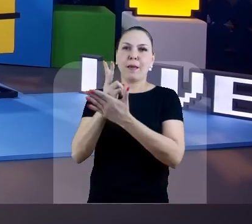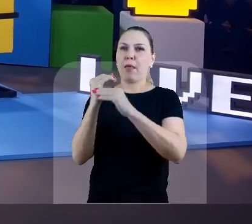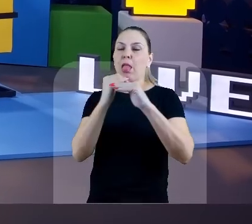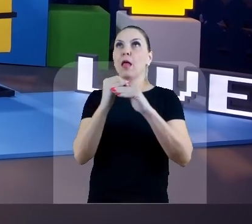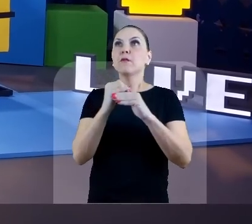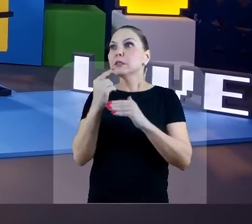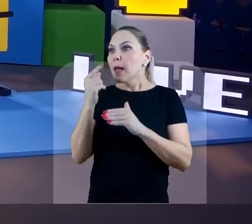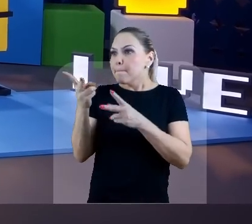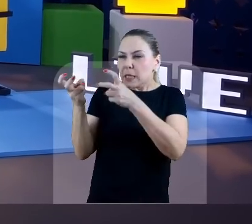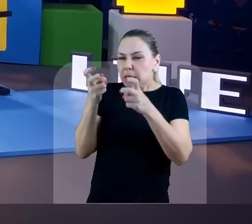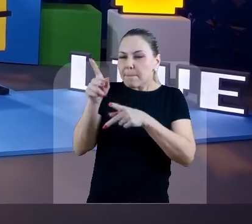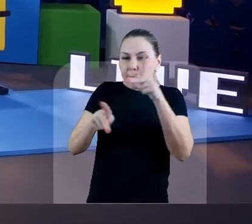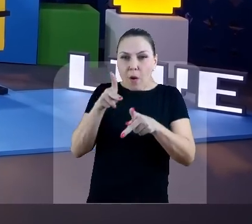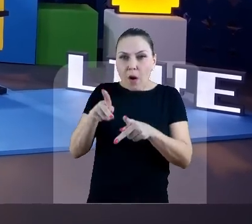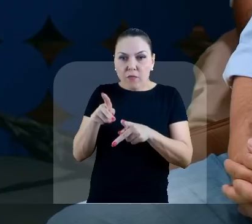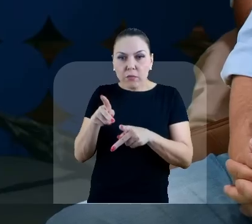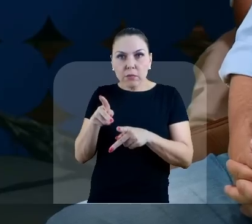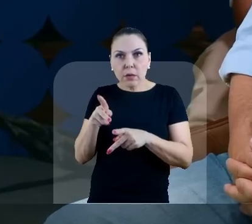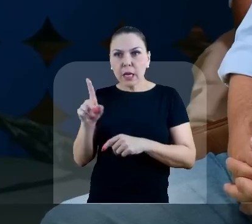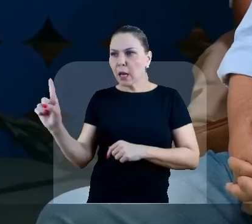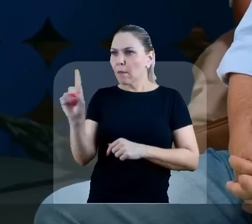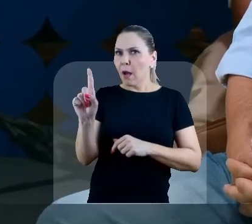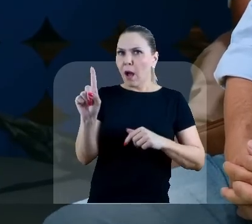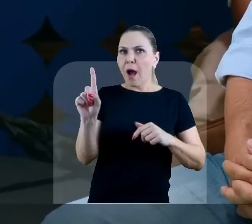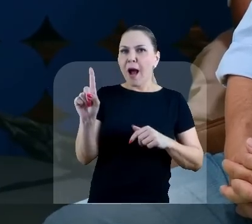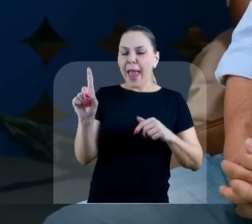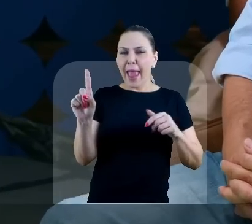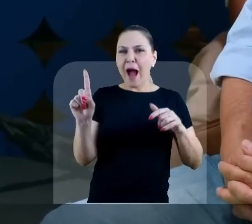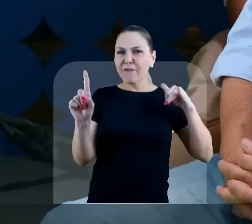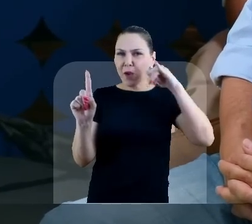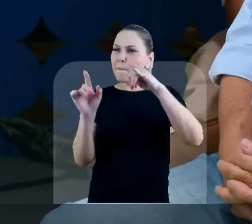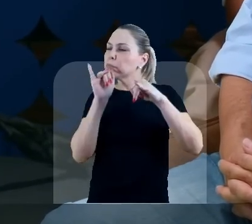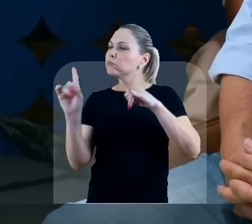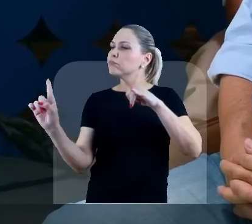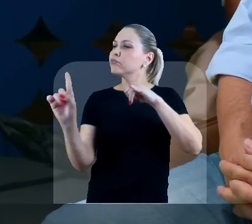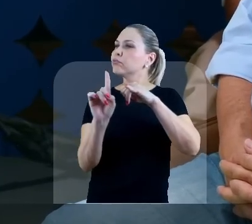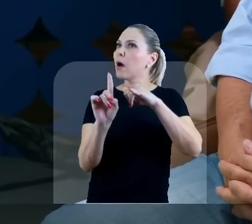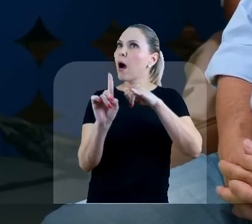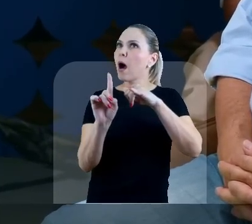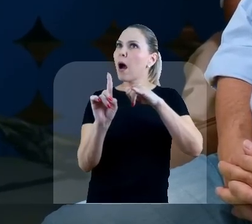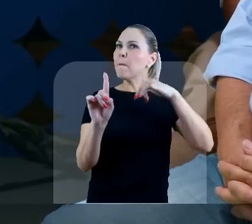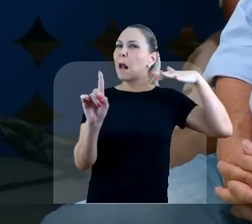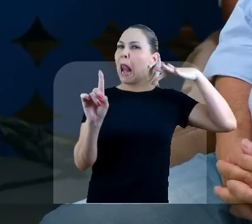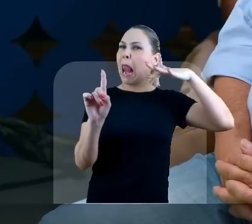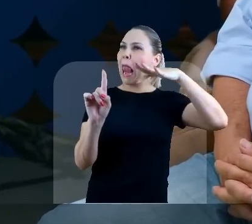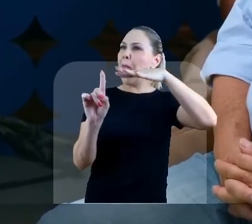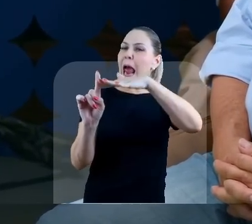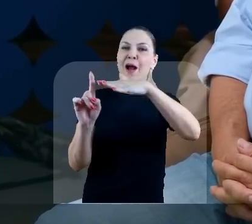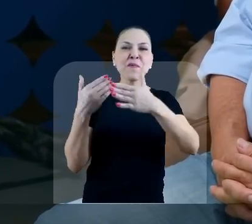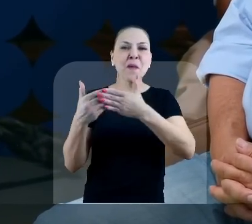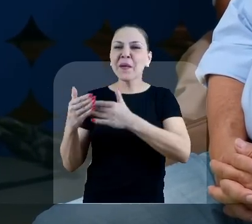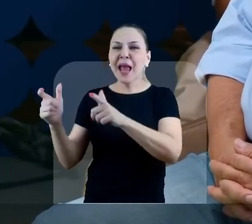uma loucura você ver o povo, quando ele entra no avião, que ele entra em qualquer lugar